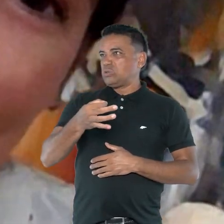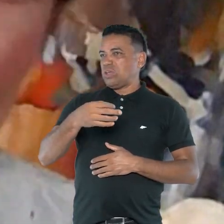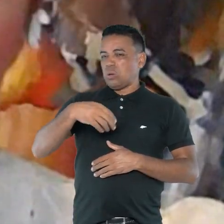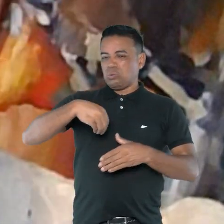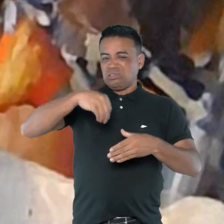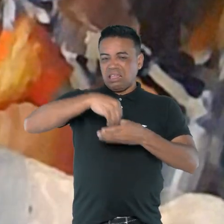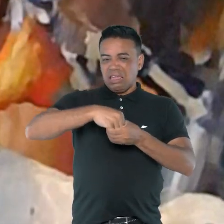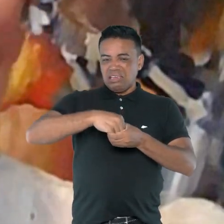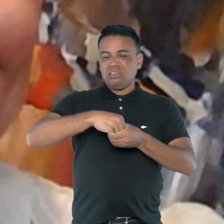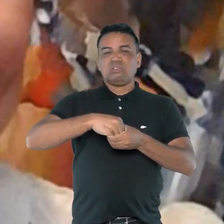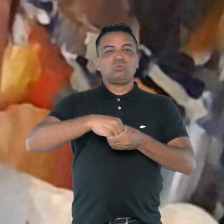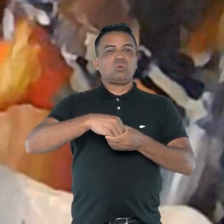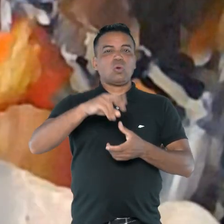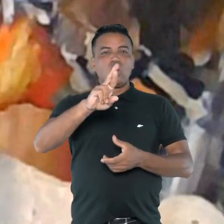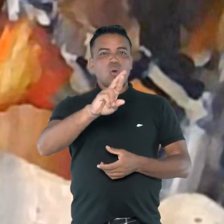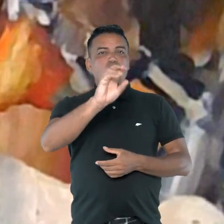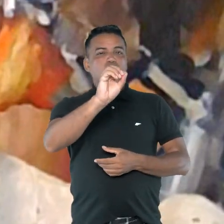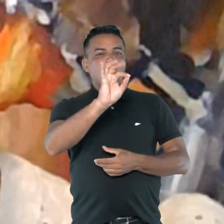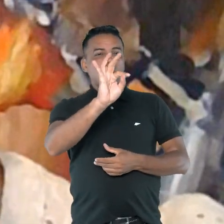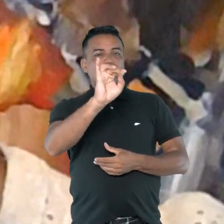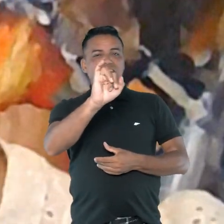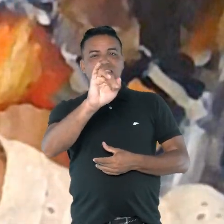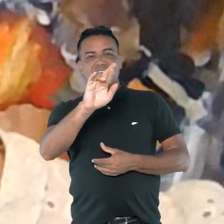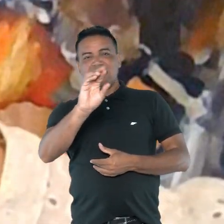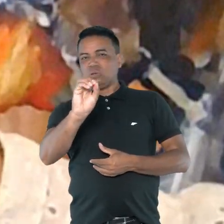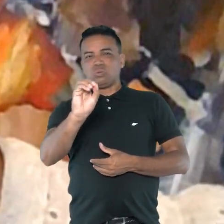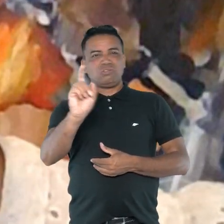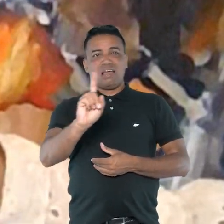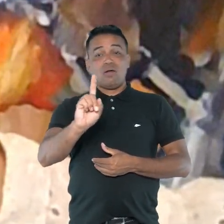roteiro, eu estou mais para literatura, porque